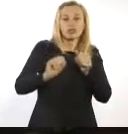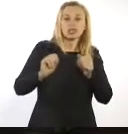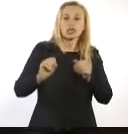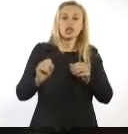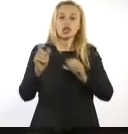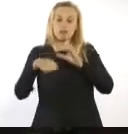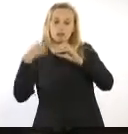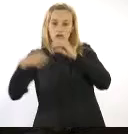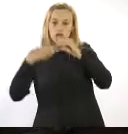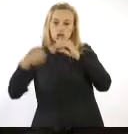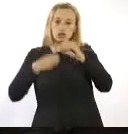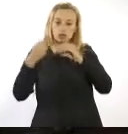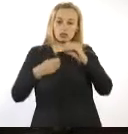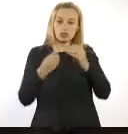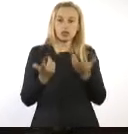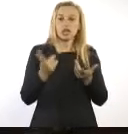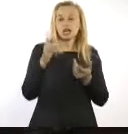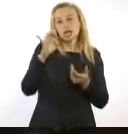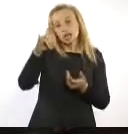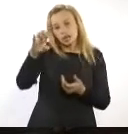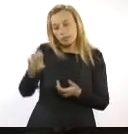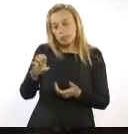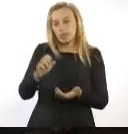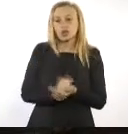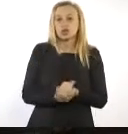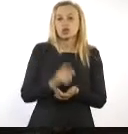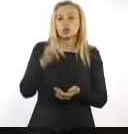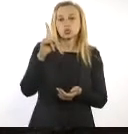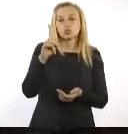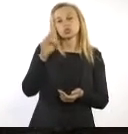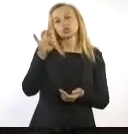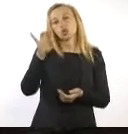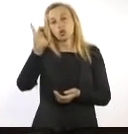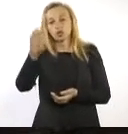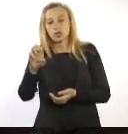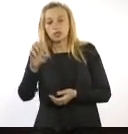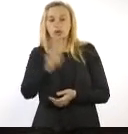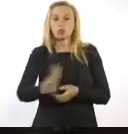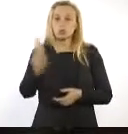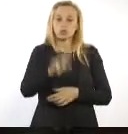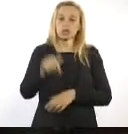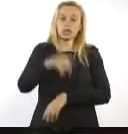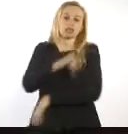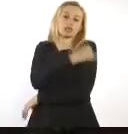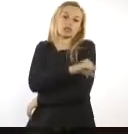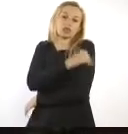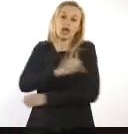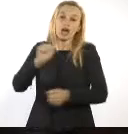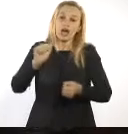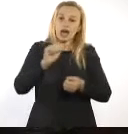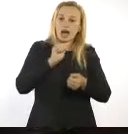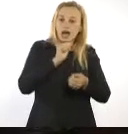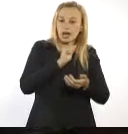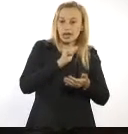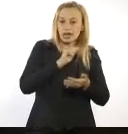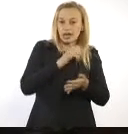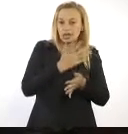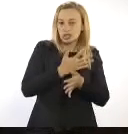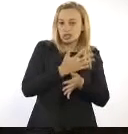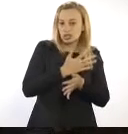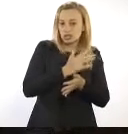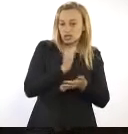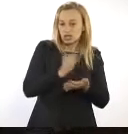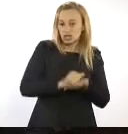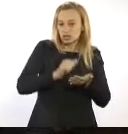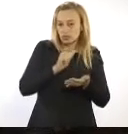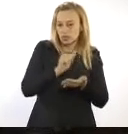filmagens, videoclipes. Então, no fundo, o drone usado aqui no Rio de Janeiro, para além das atividades estranhas mencionadas já